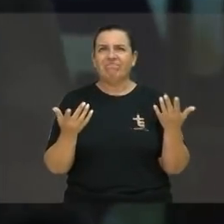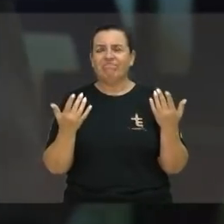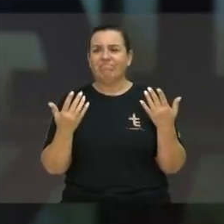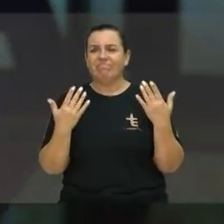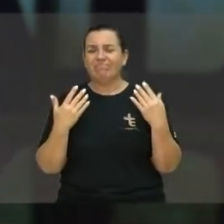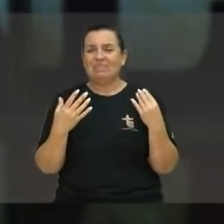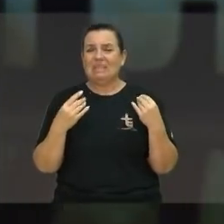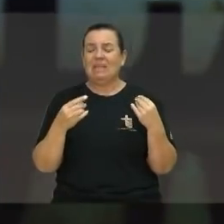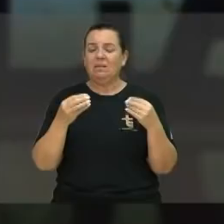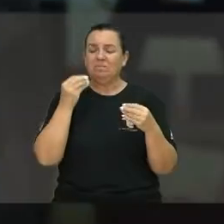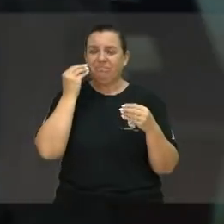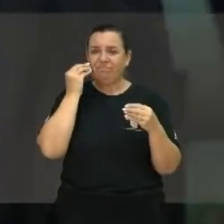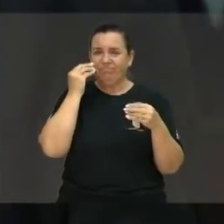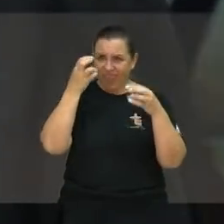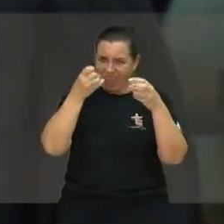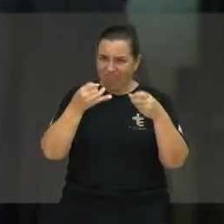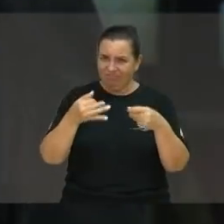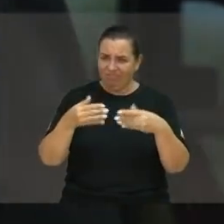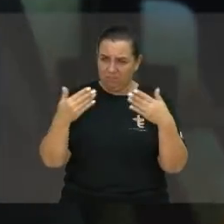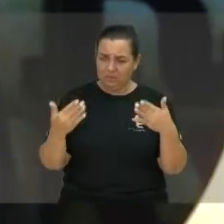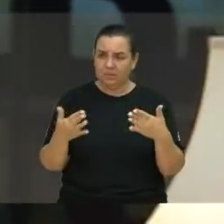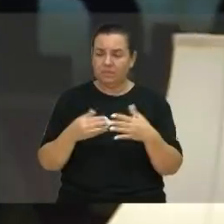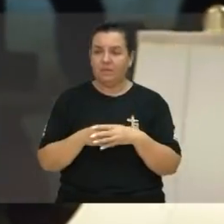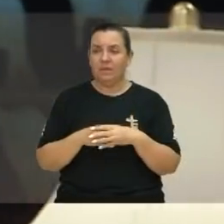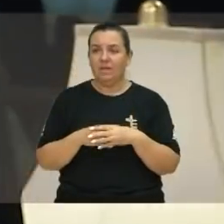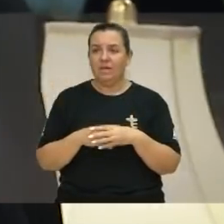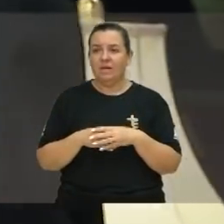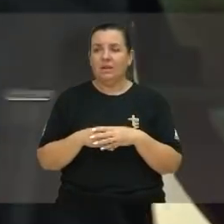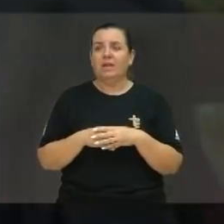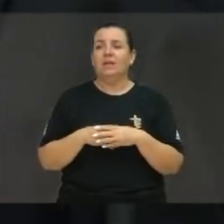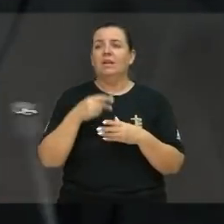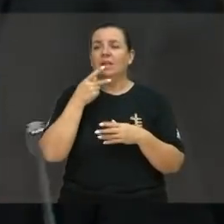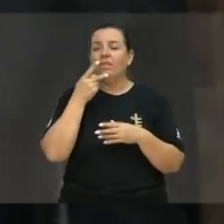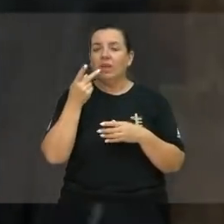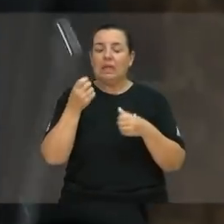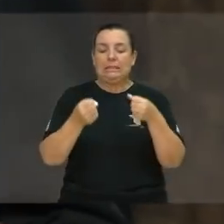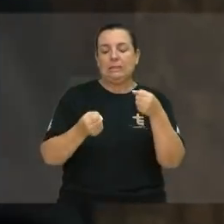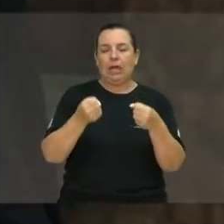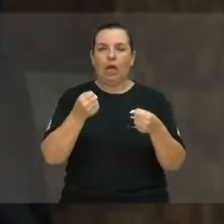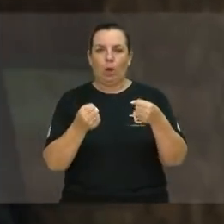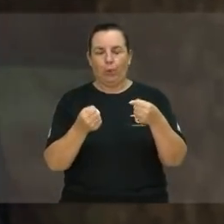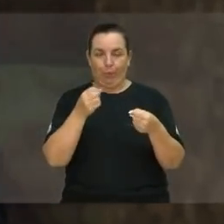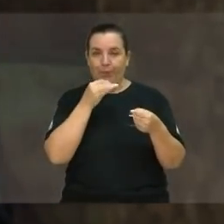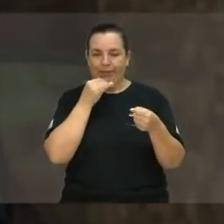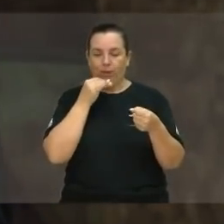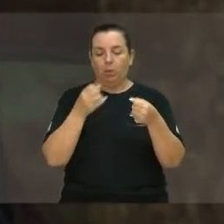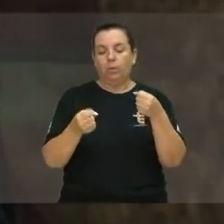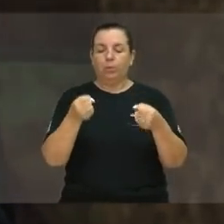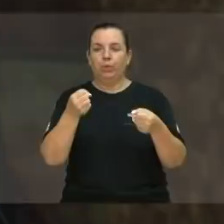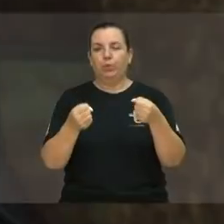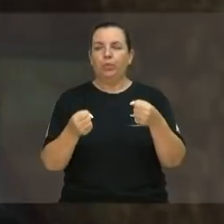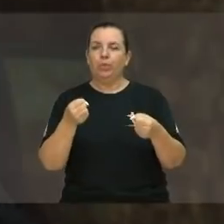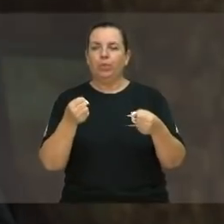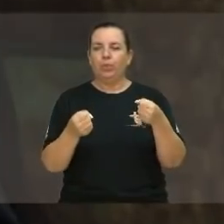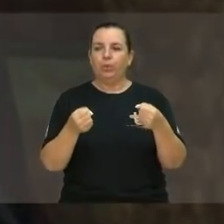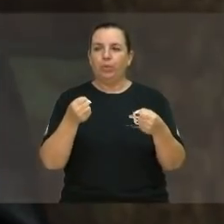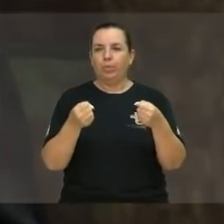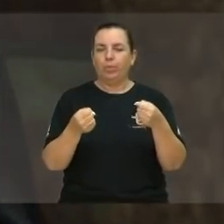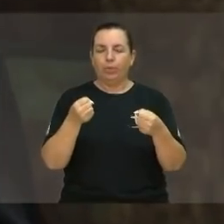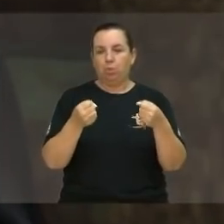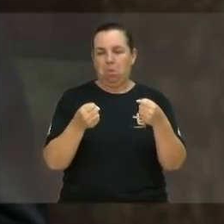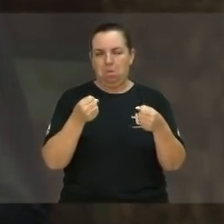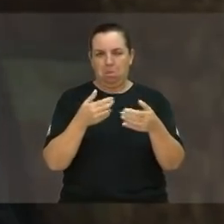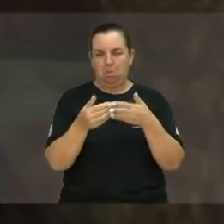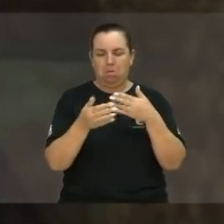facilitar querido telespectador quando se fala de carro bem ou